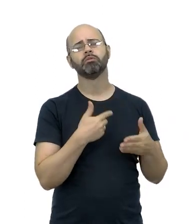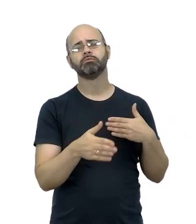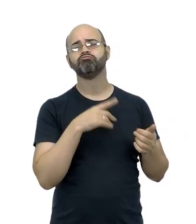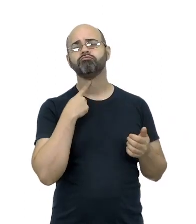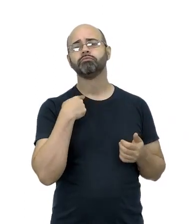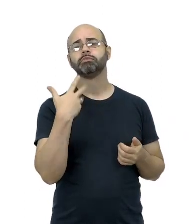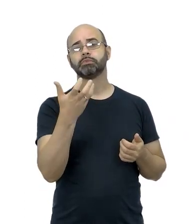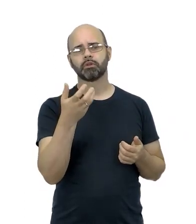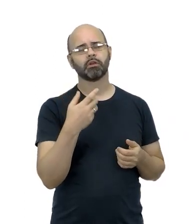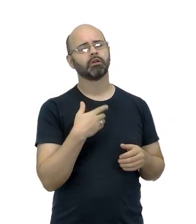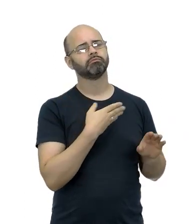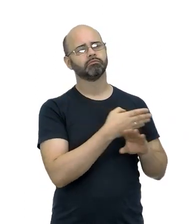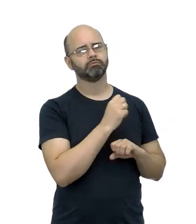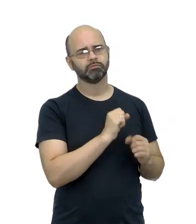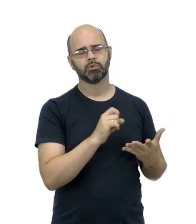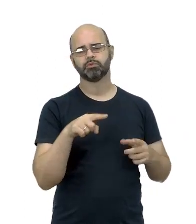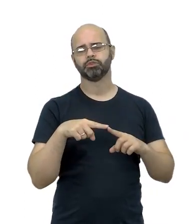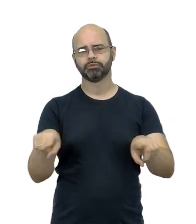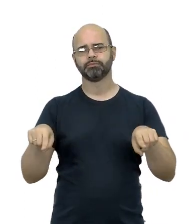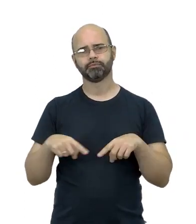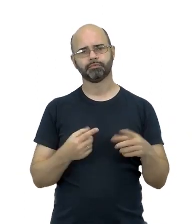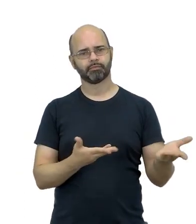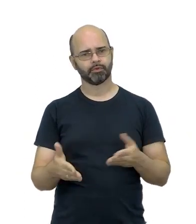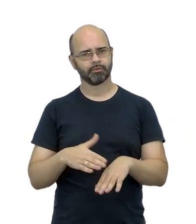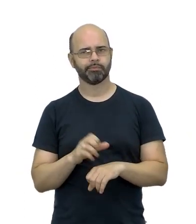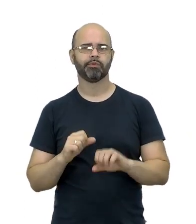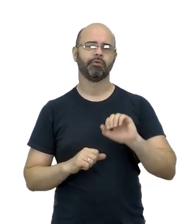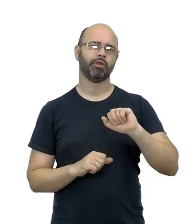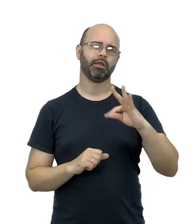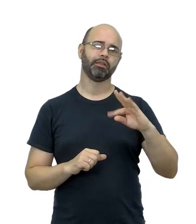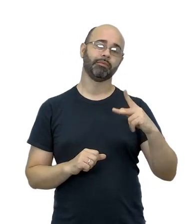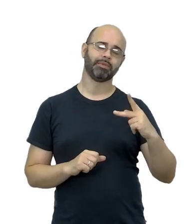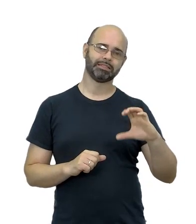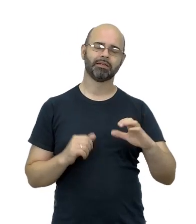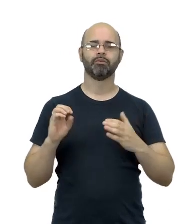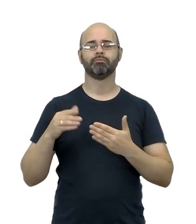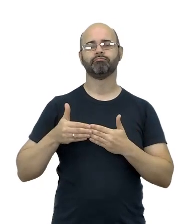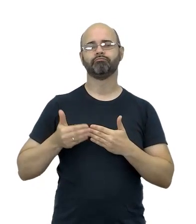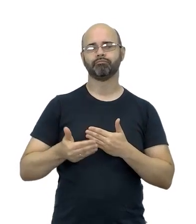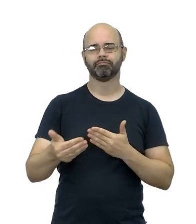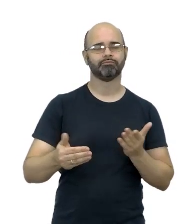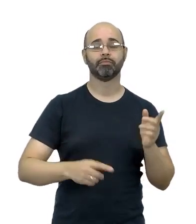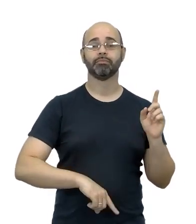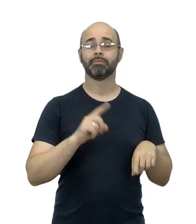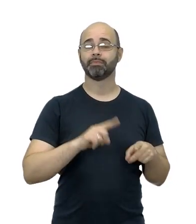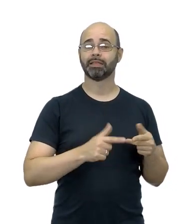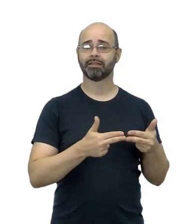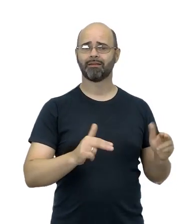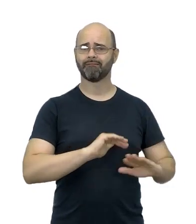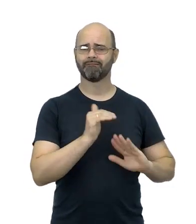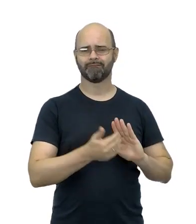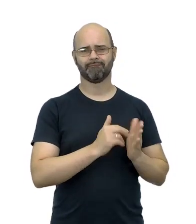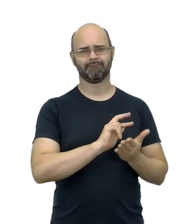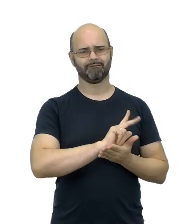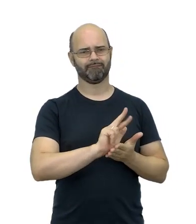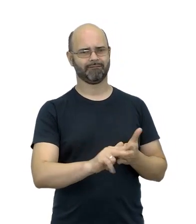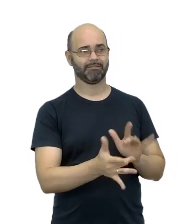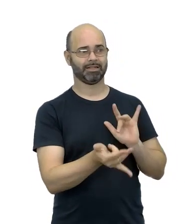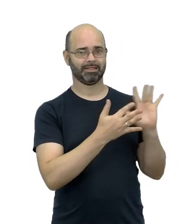nossas discussões na sala, no ATPC, nos desdobramentos. É realmente um material muito rico que nós temos disponível,